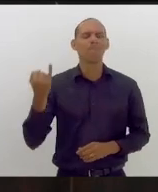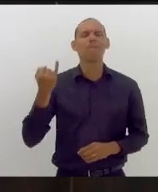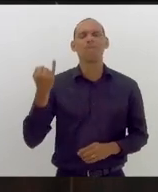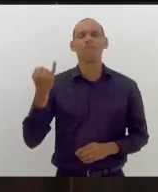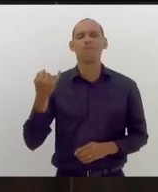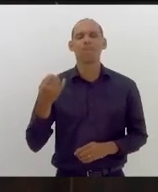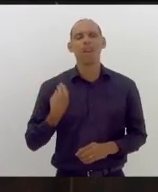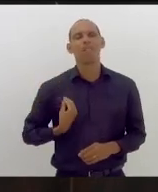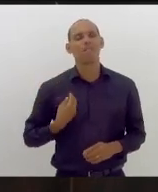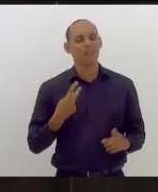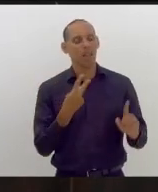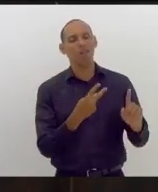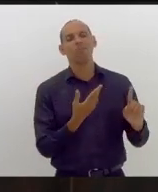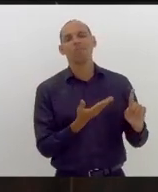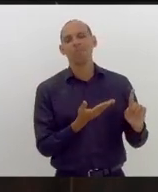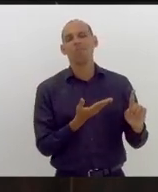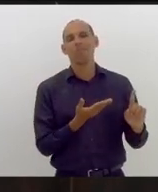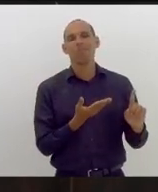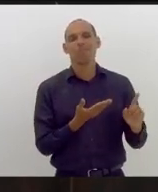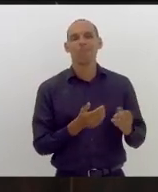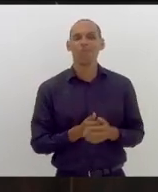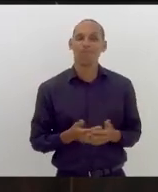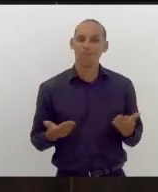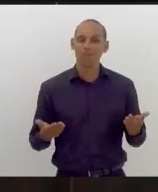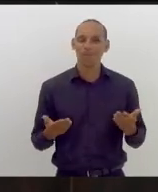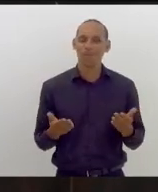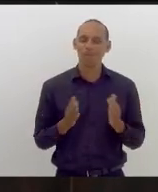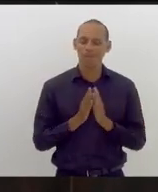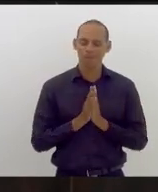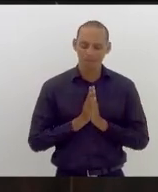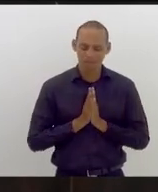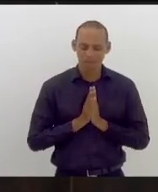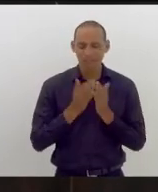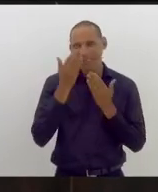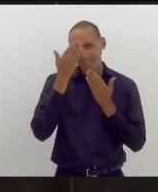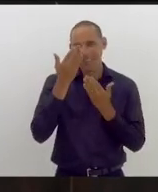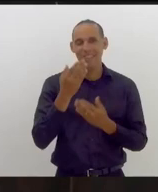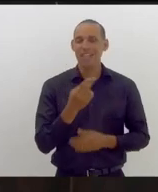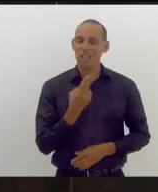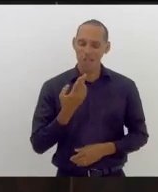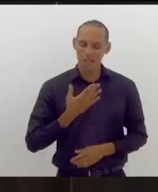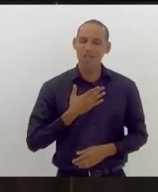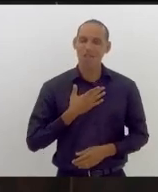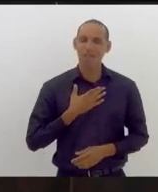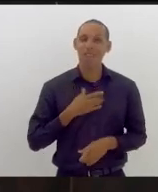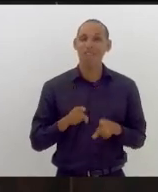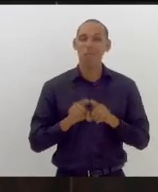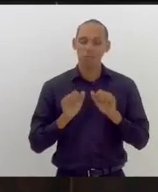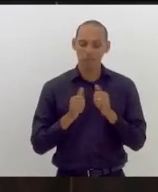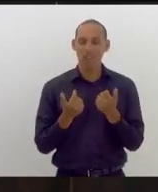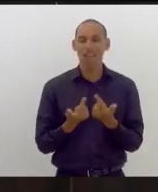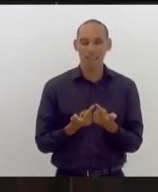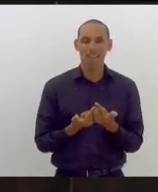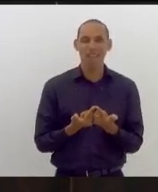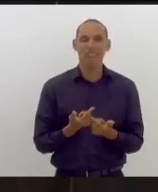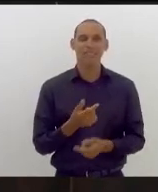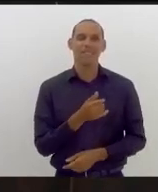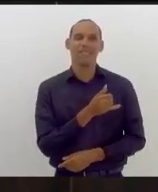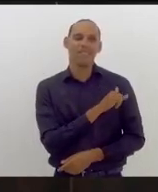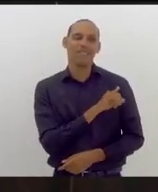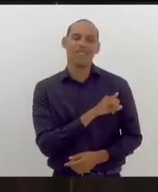importante para a vida do Adolfo. Então, aqui, gratidão em meu nome, em nome da Assembleia Legislativa do Estado do Rio de